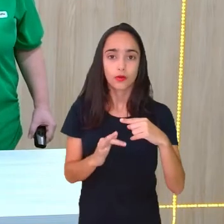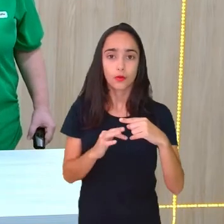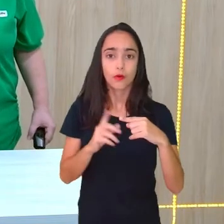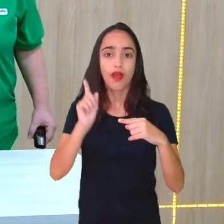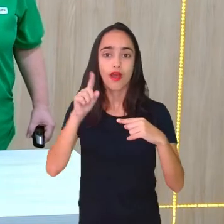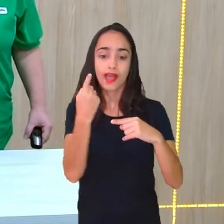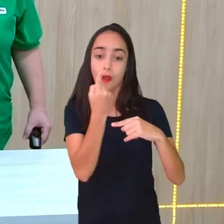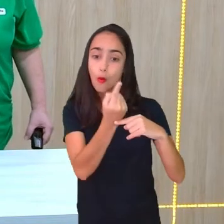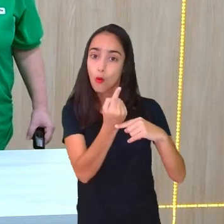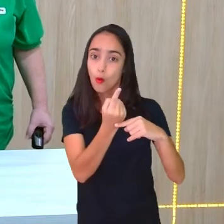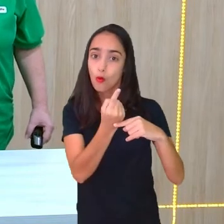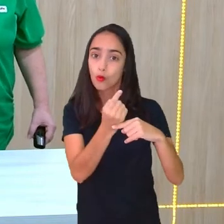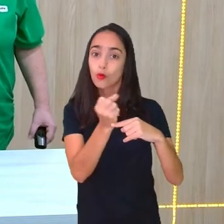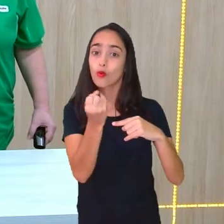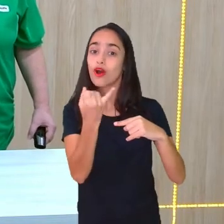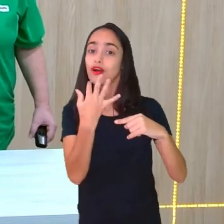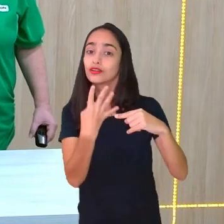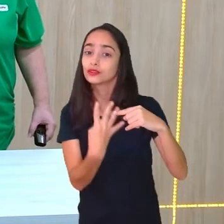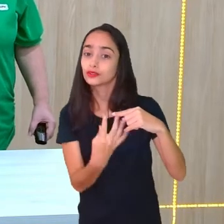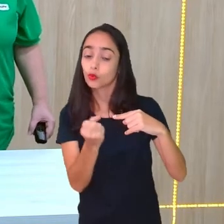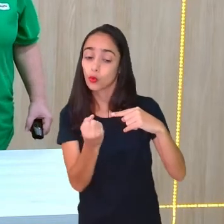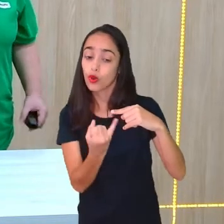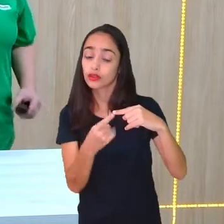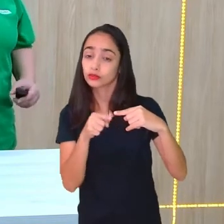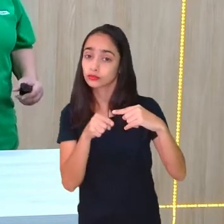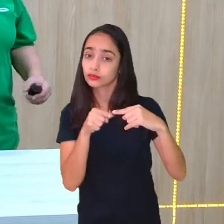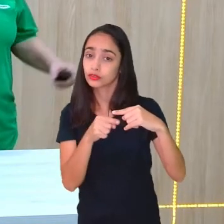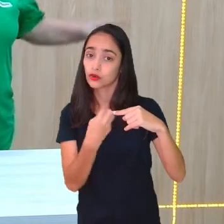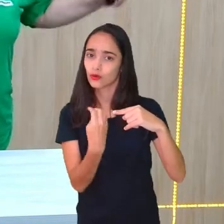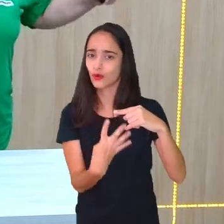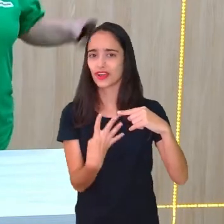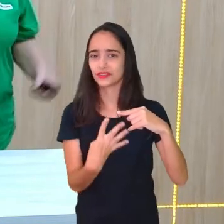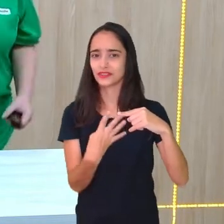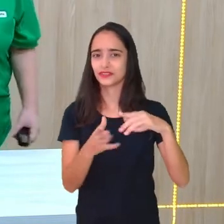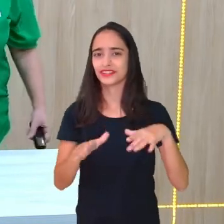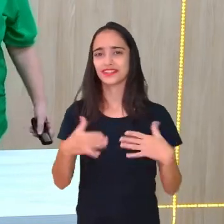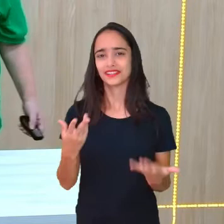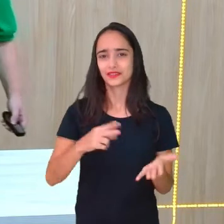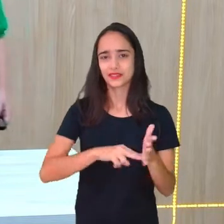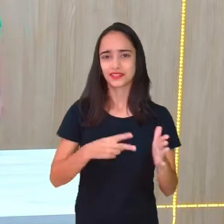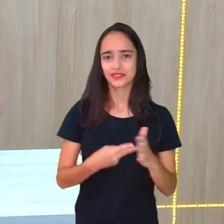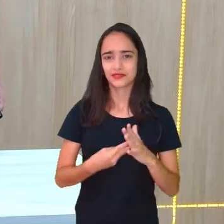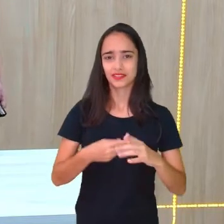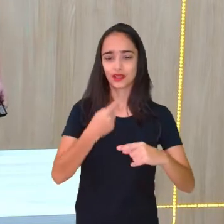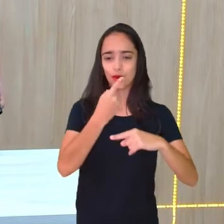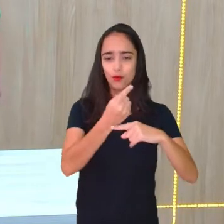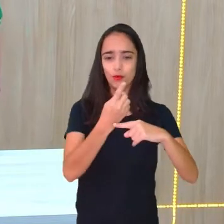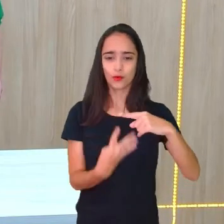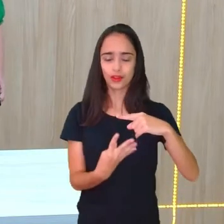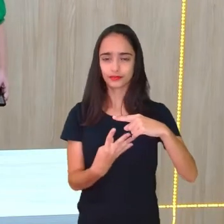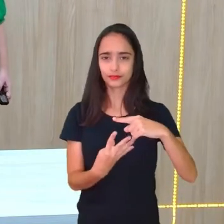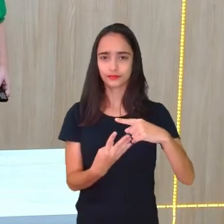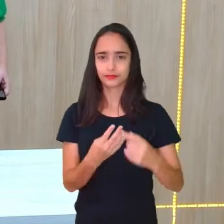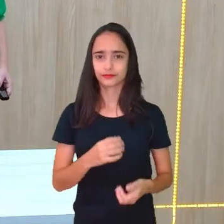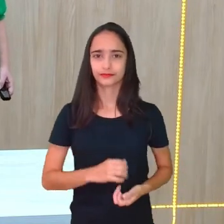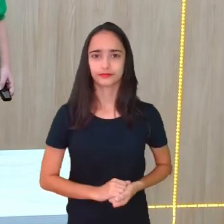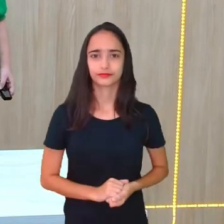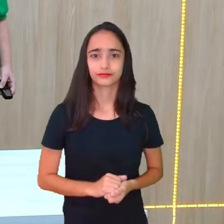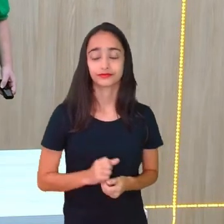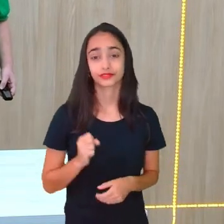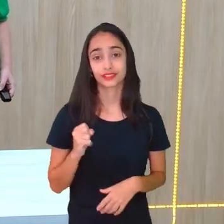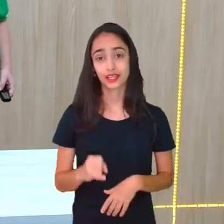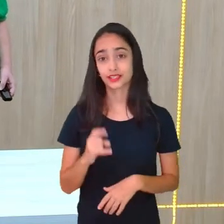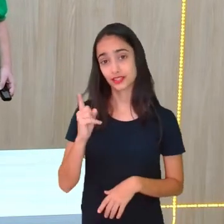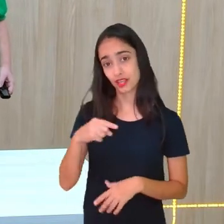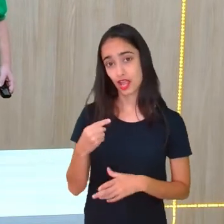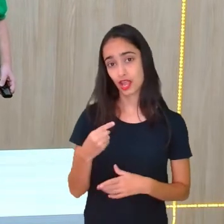quanto? De 4. Então é 1/4. 1/4. Aí, Sabino, quantos por cento, Sabino? 1/4. Se